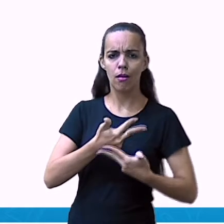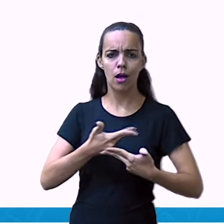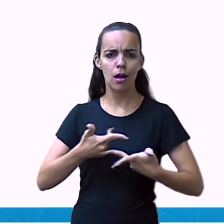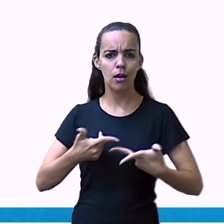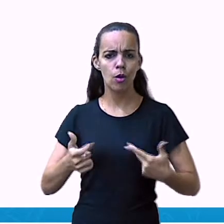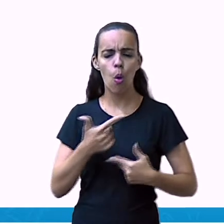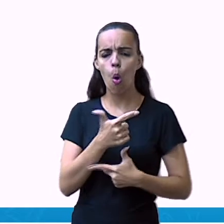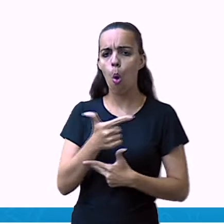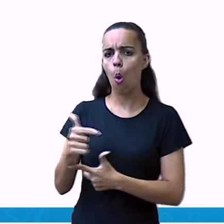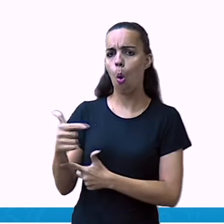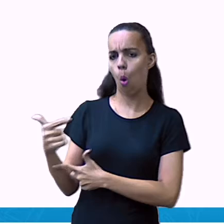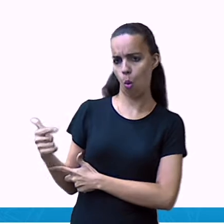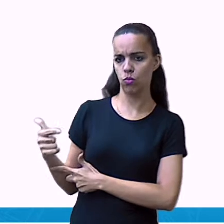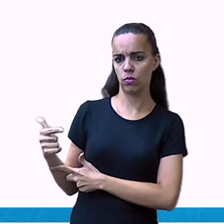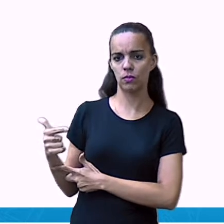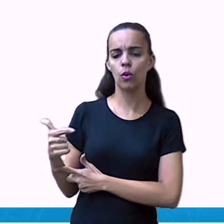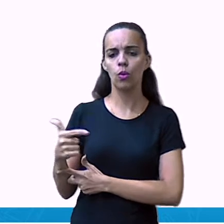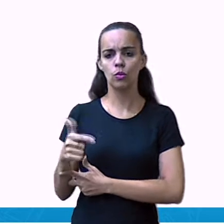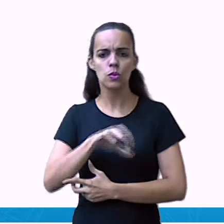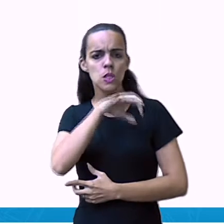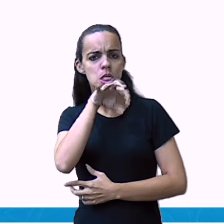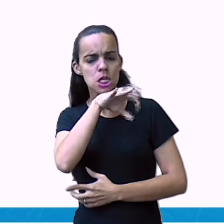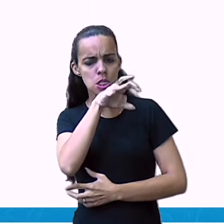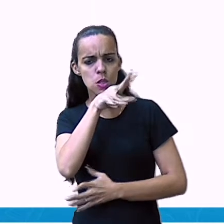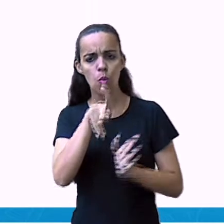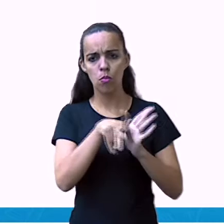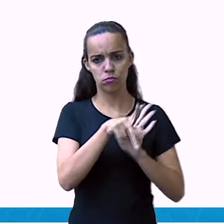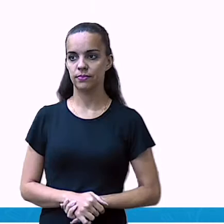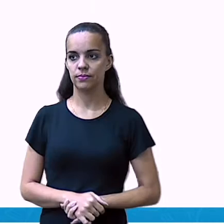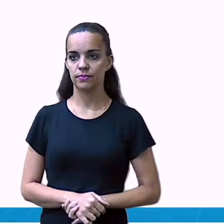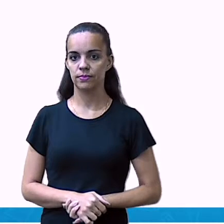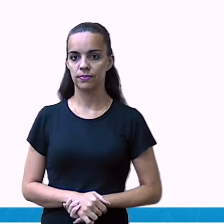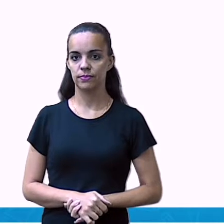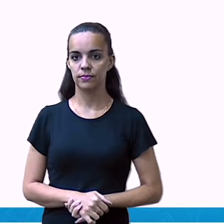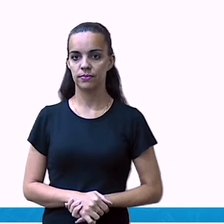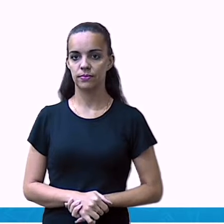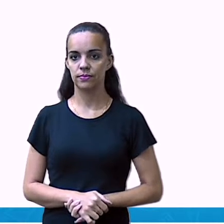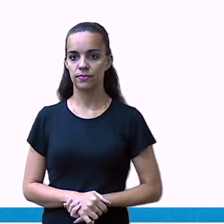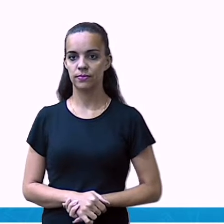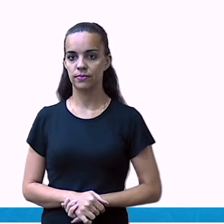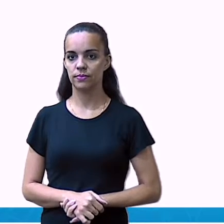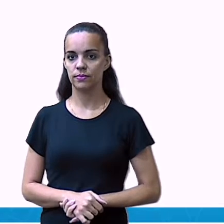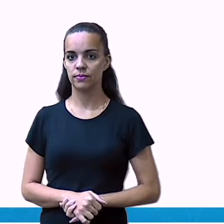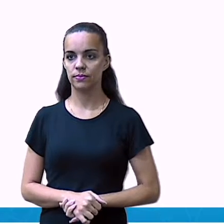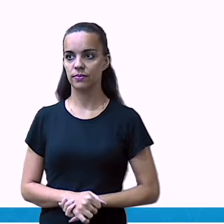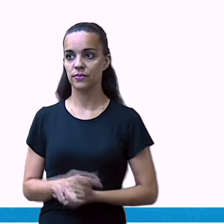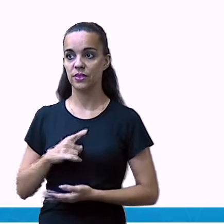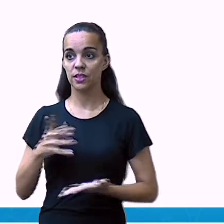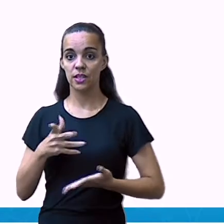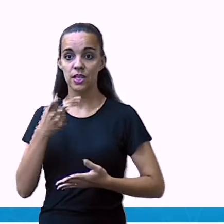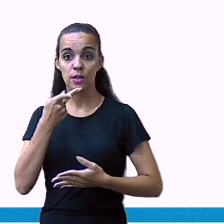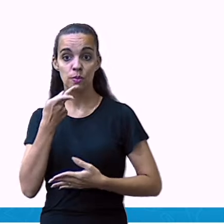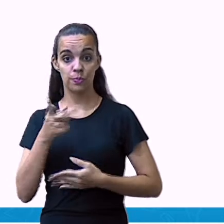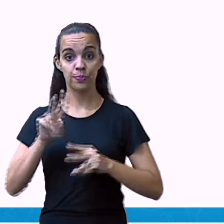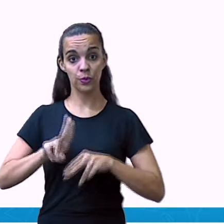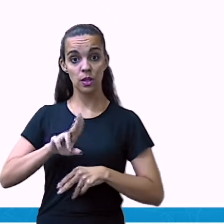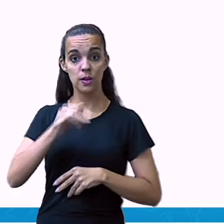alimentando-se de outros animais marinhos, dos menores aos